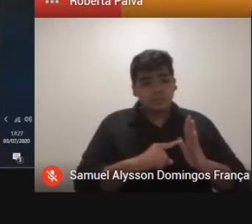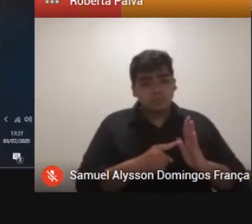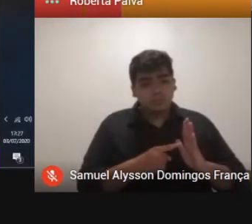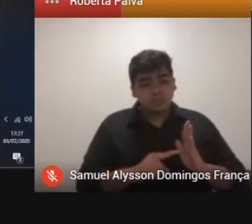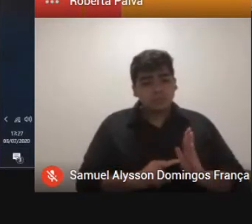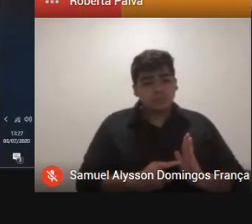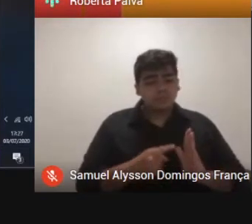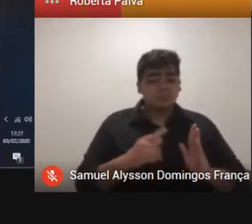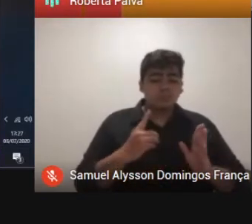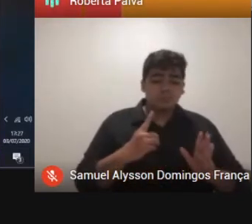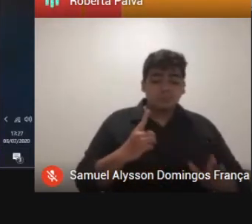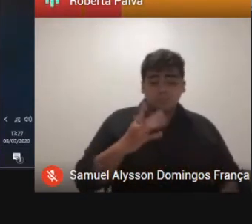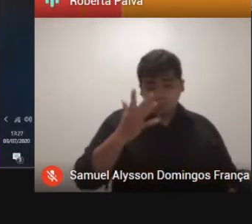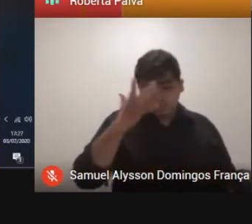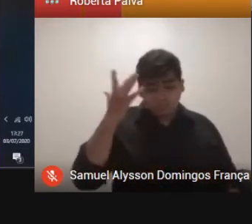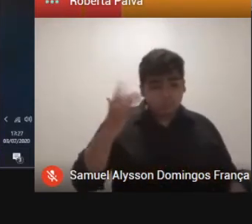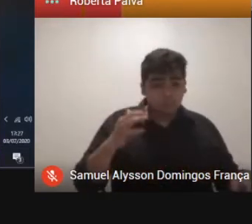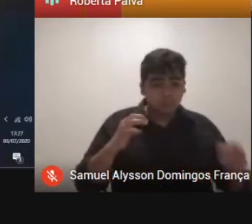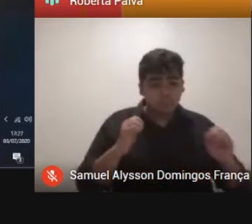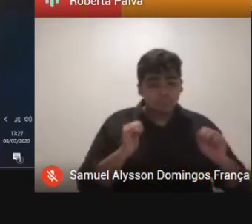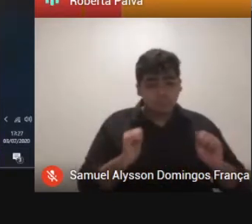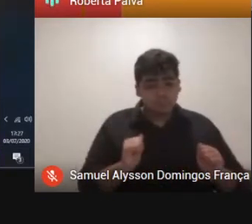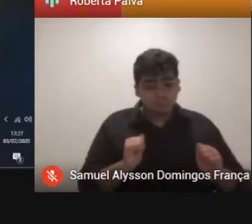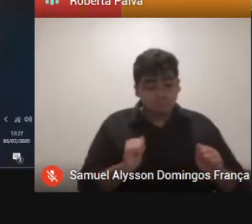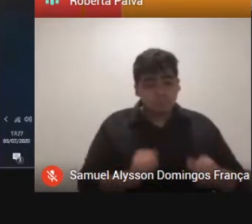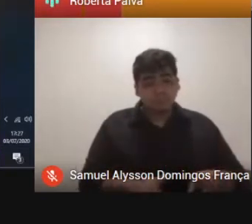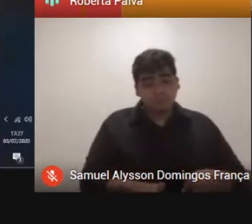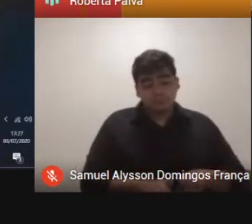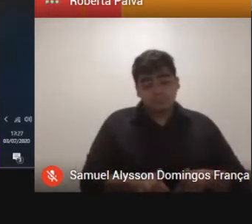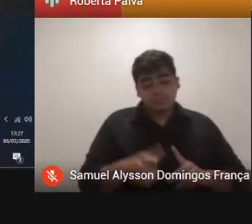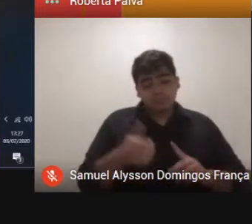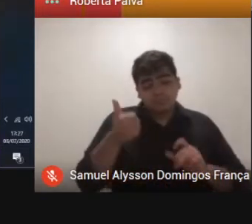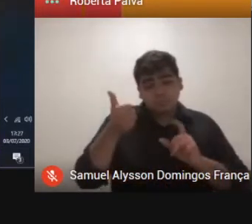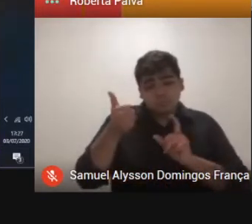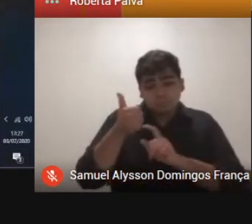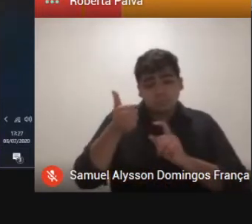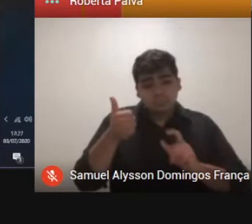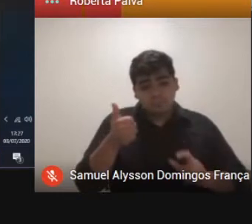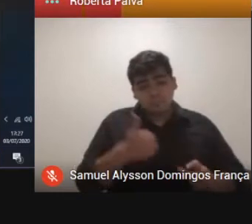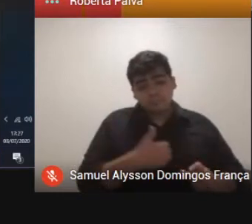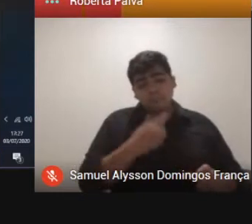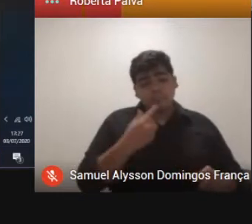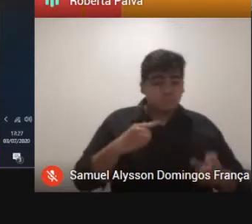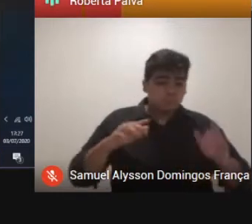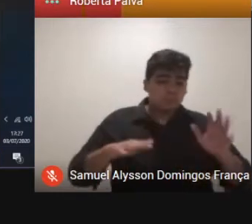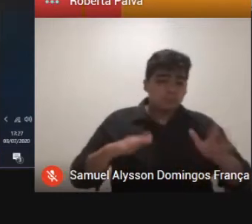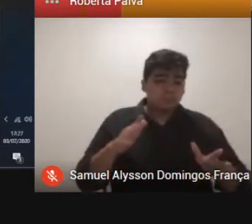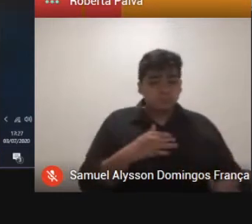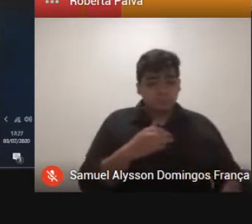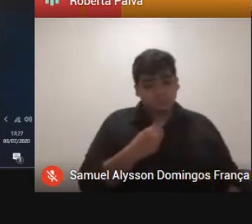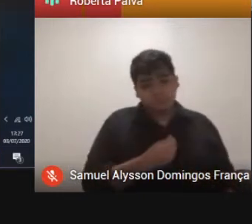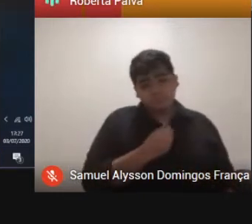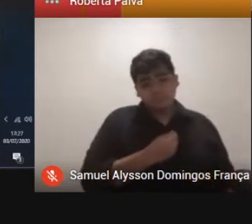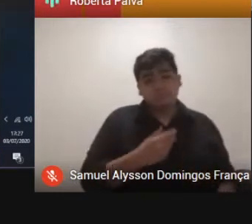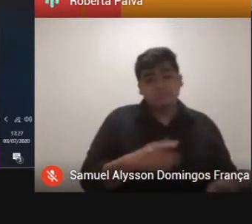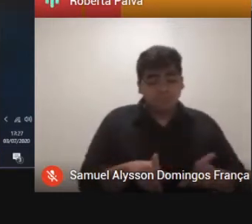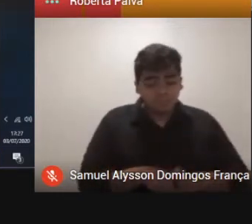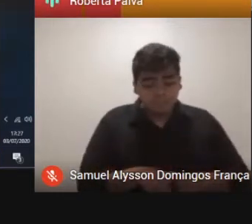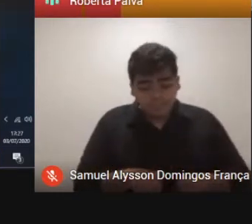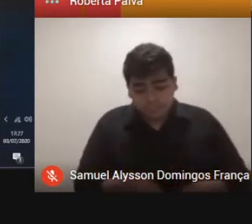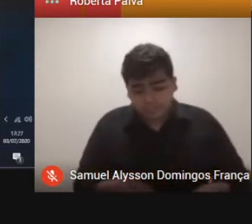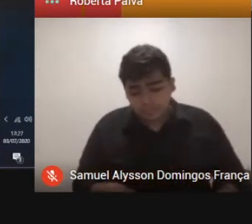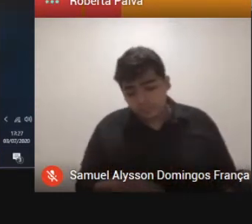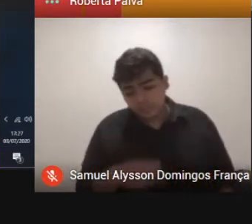puder seguir também lá, a gente de vez em quando está lá também alimentando, certo? E